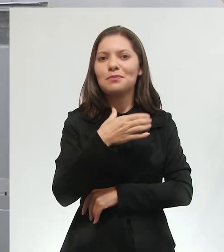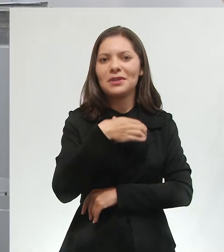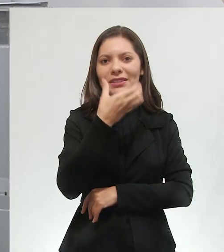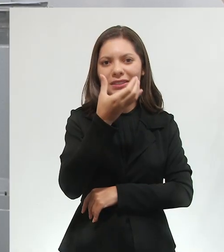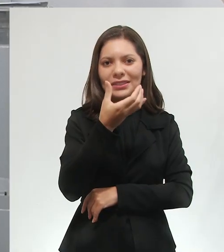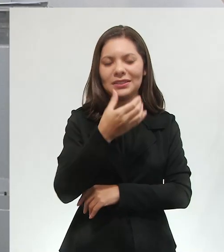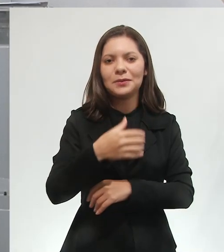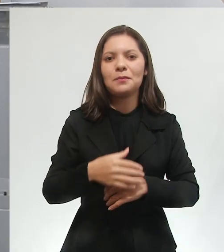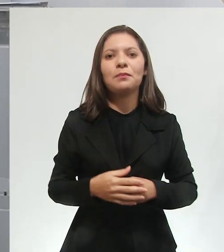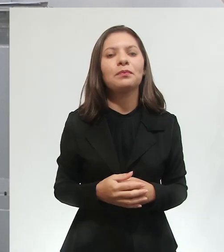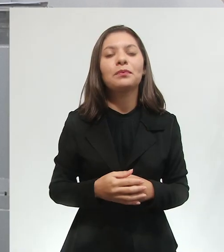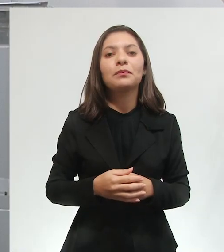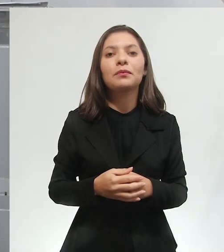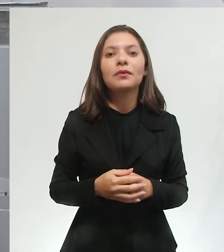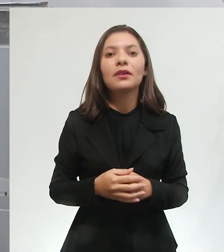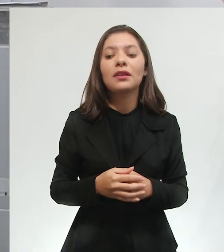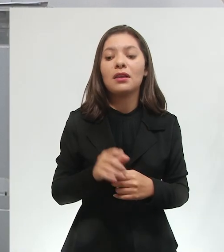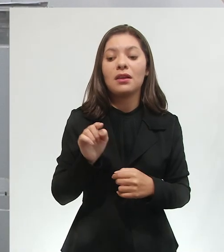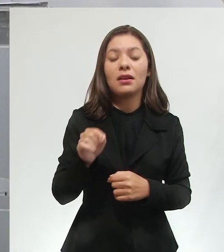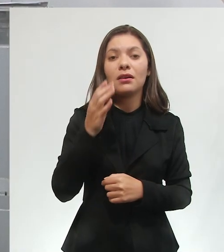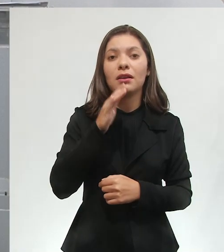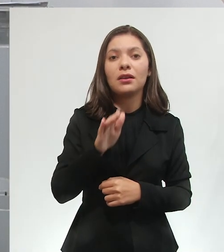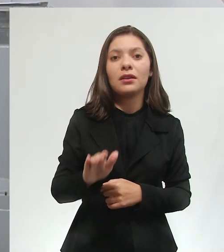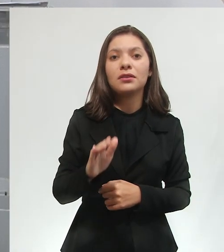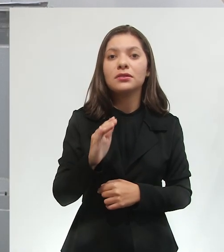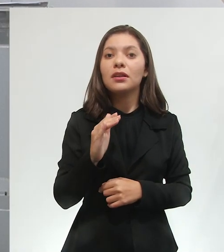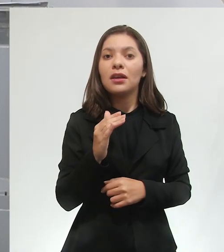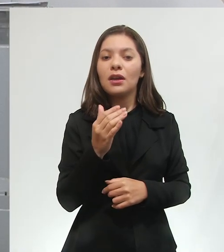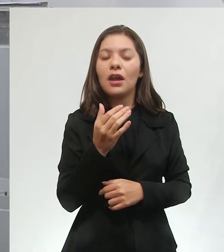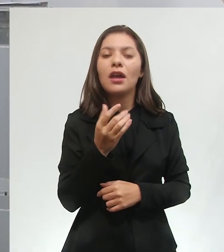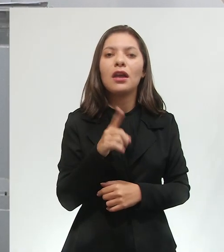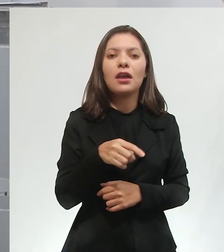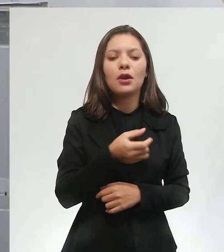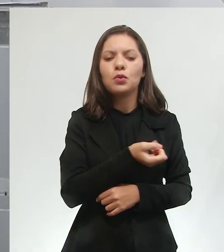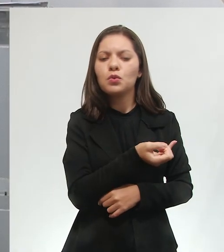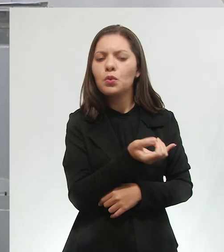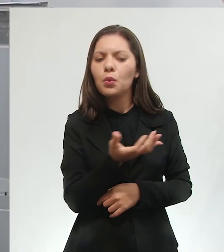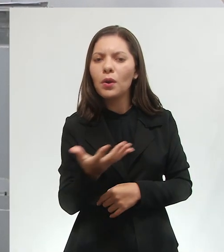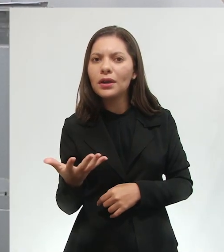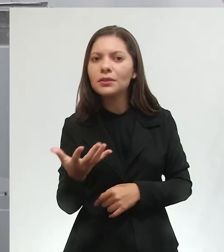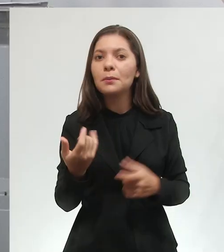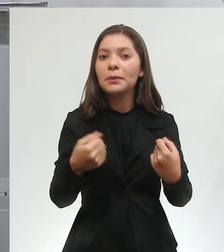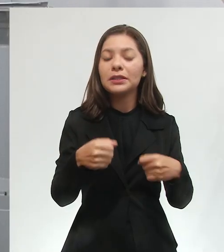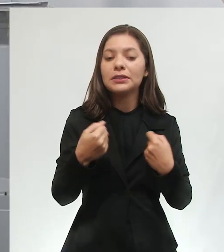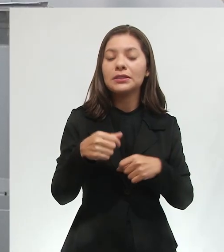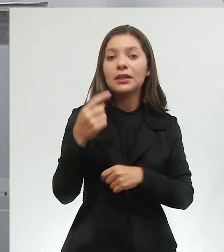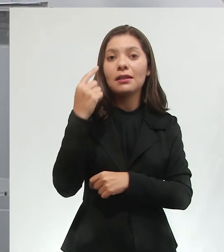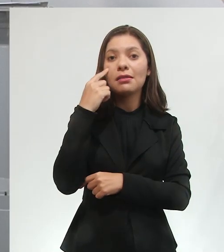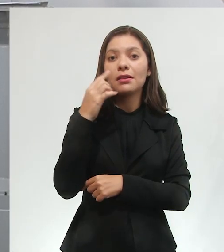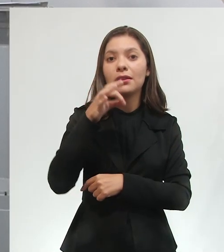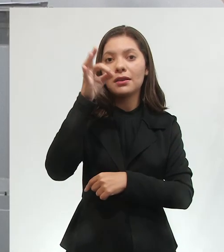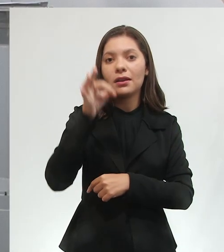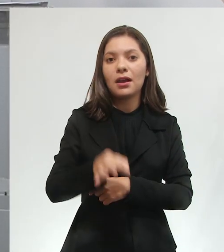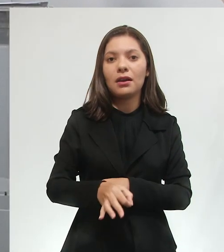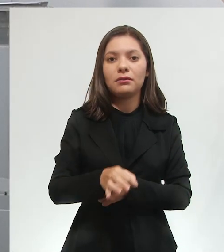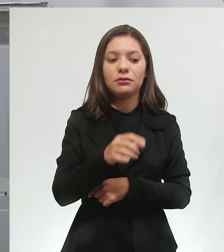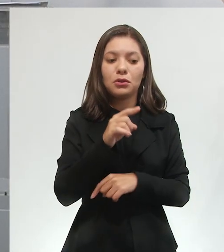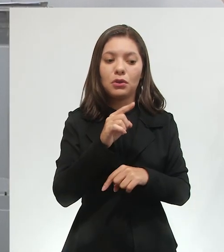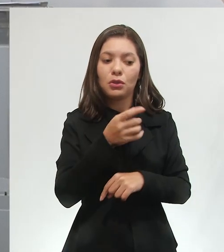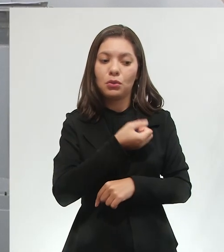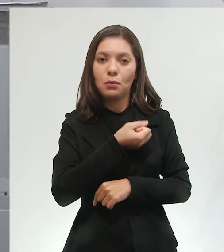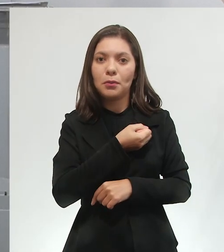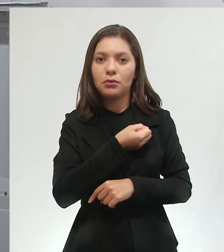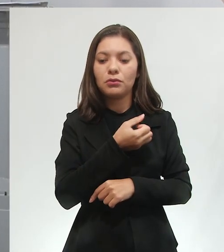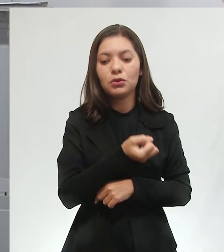saber contar no momento que ela fizer essa relação bionívica entre o número e a quantidade. Quando